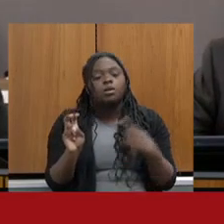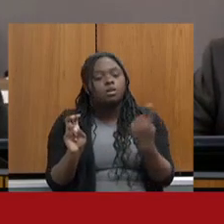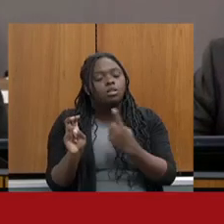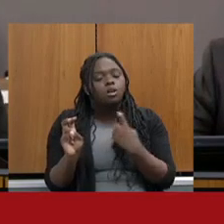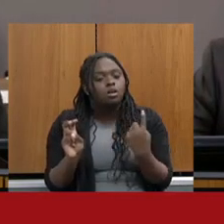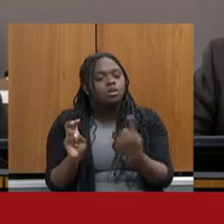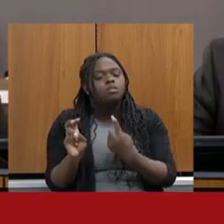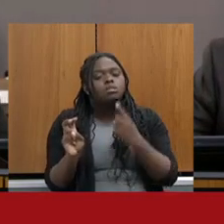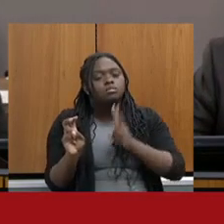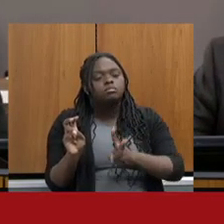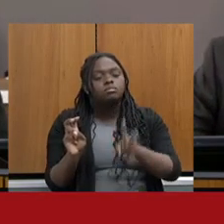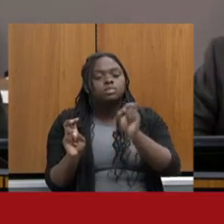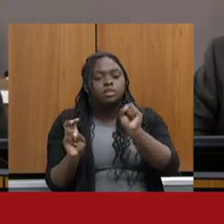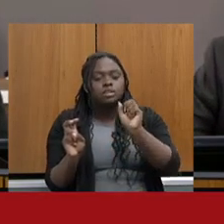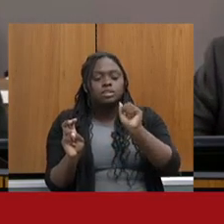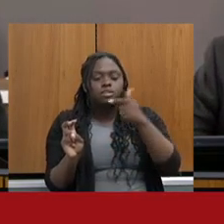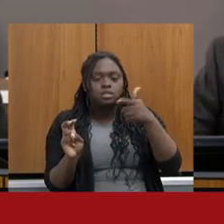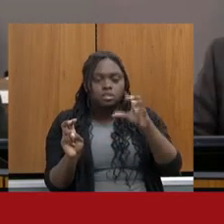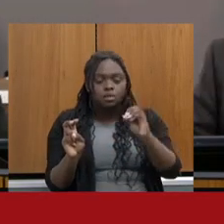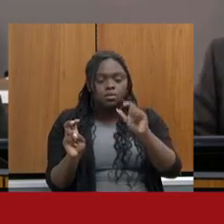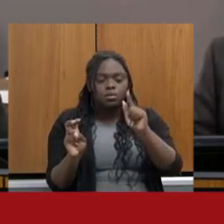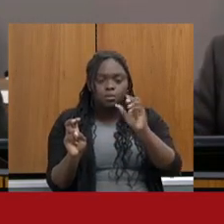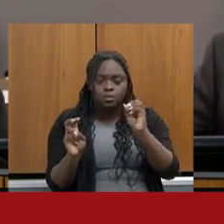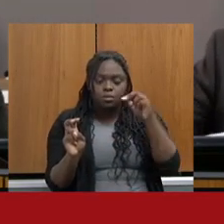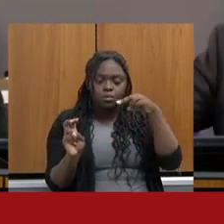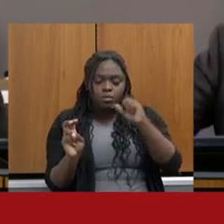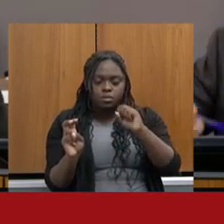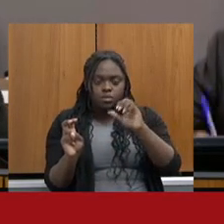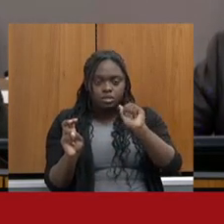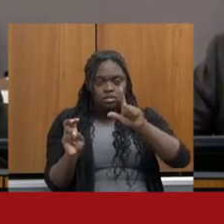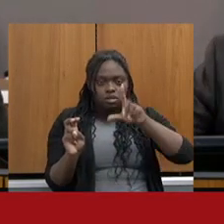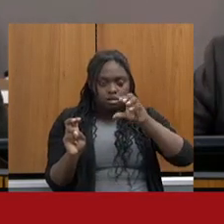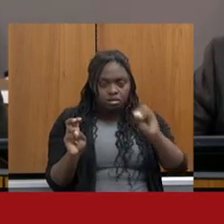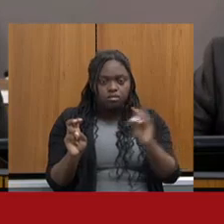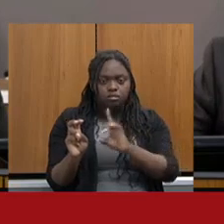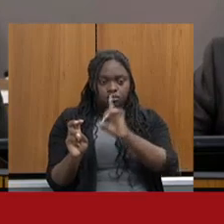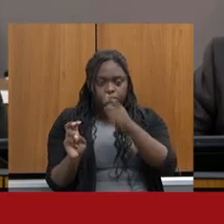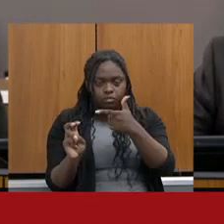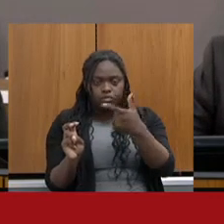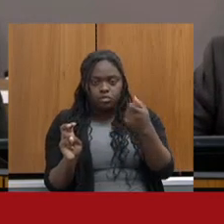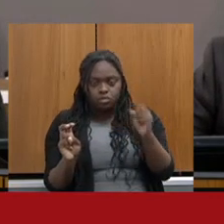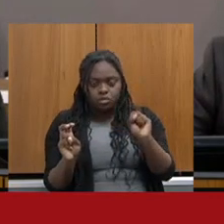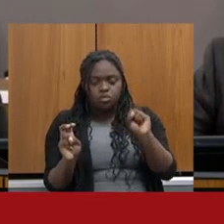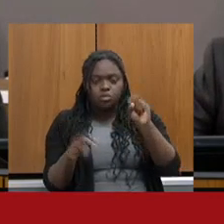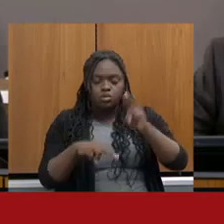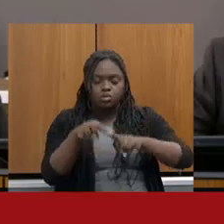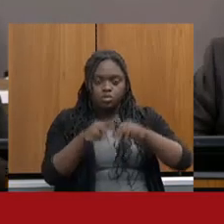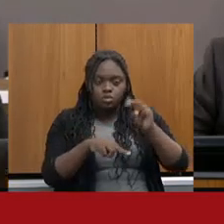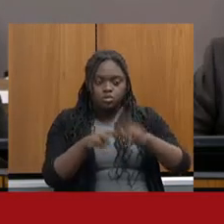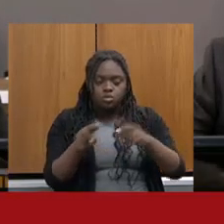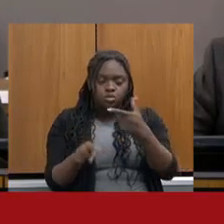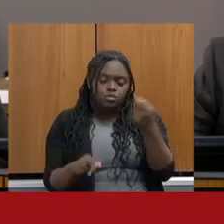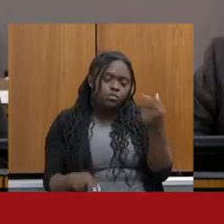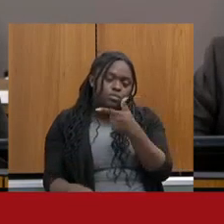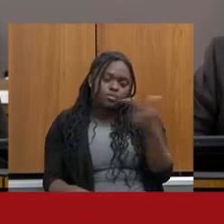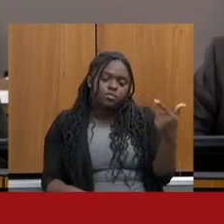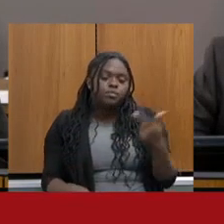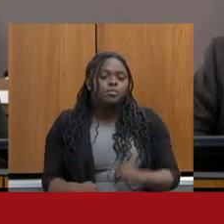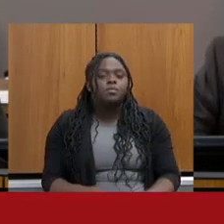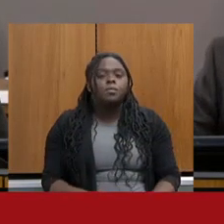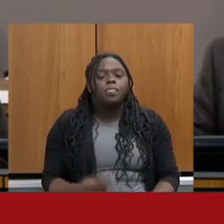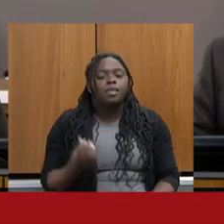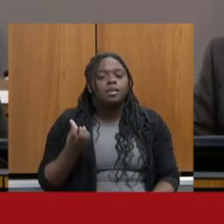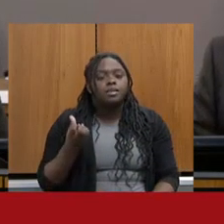diretamente São Gonçalo do Rio Abaixo em 28 de junho de 2022 a partir de 28 de junho de 2022